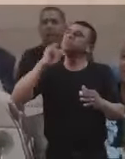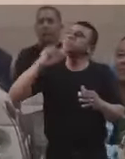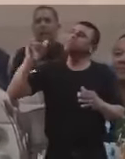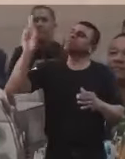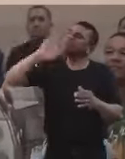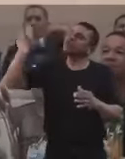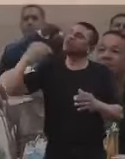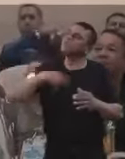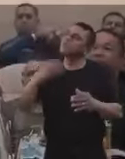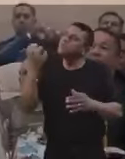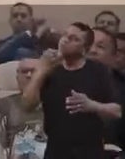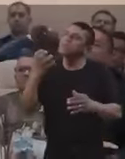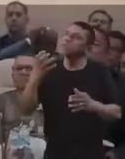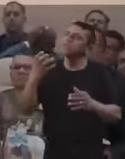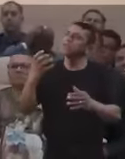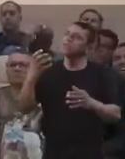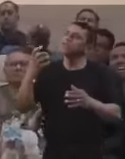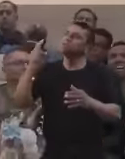Aí você diz: